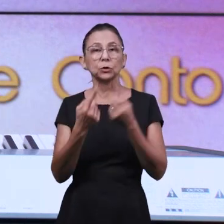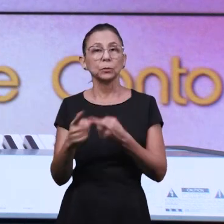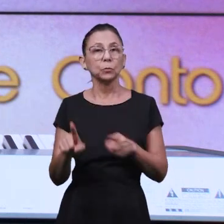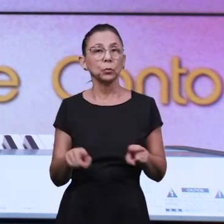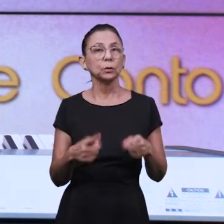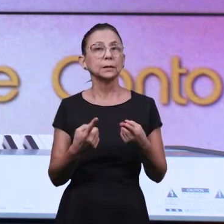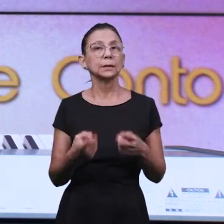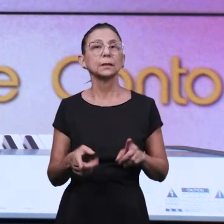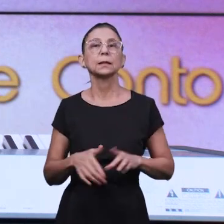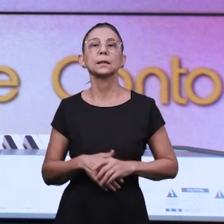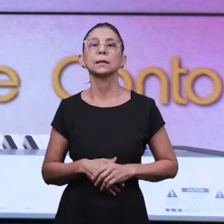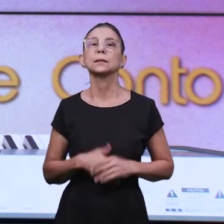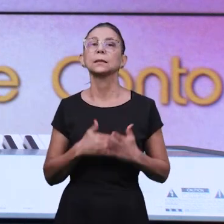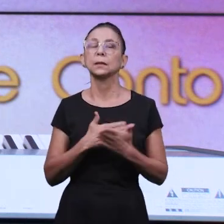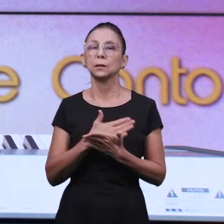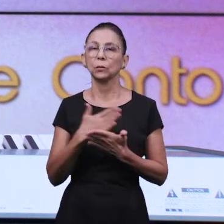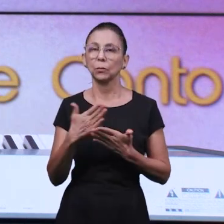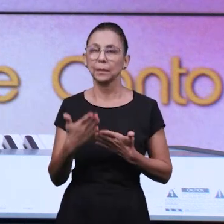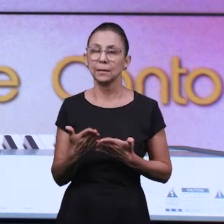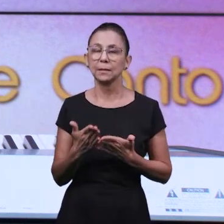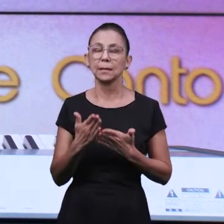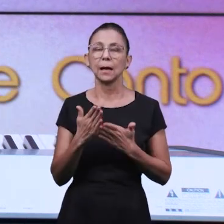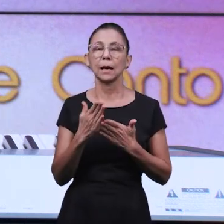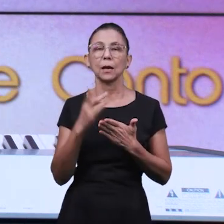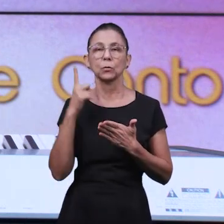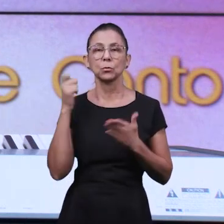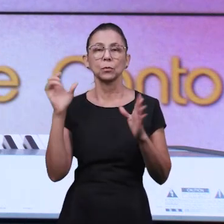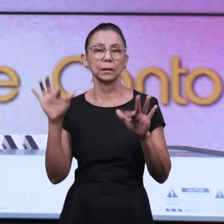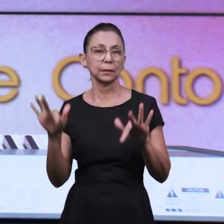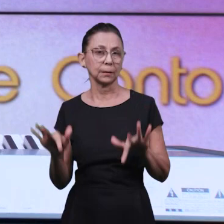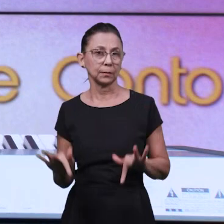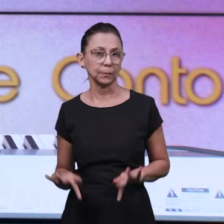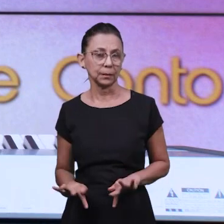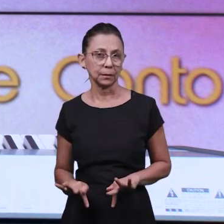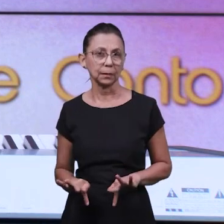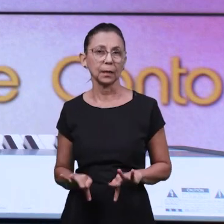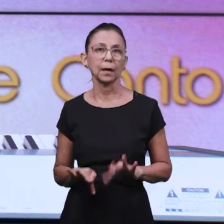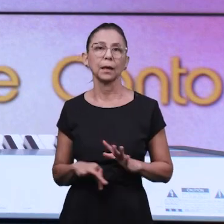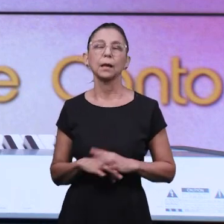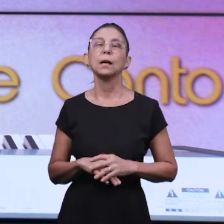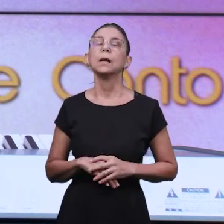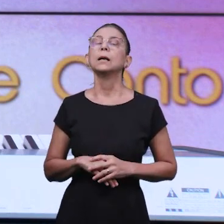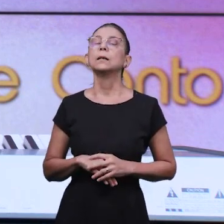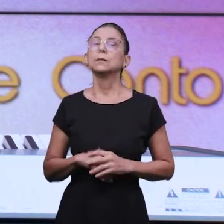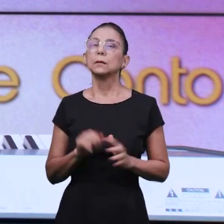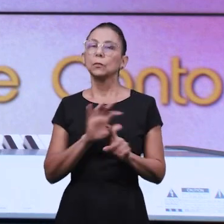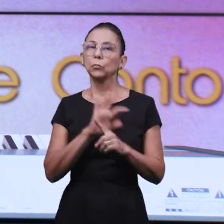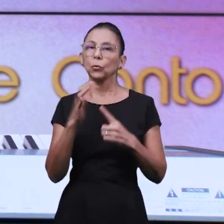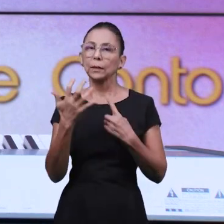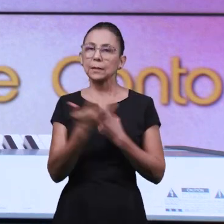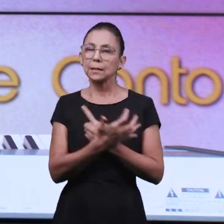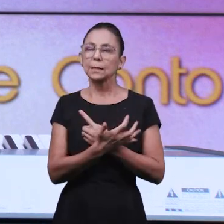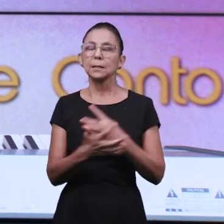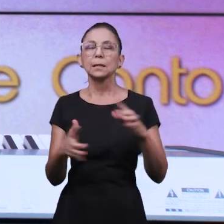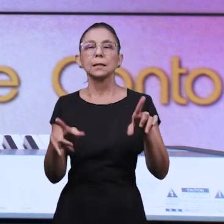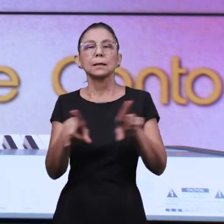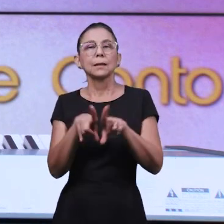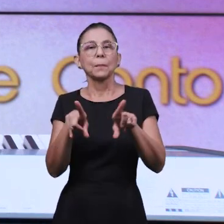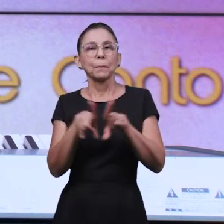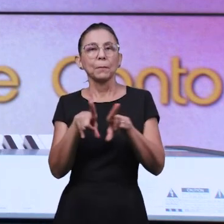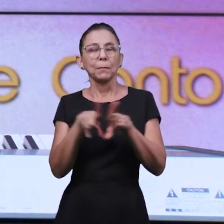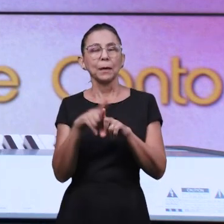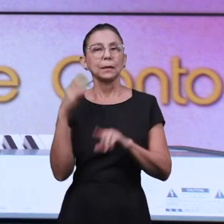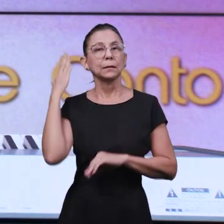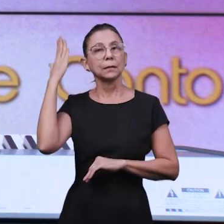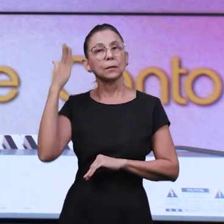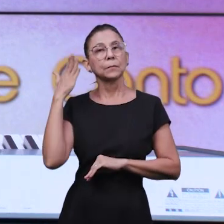musical. Por isso que iniciar e terminar o som adequadamente influencia também na mensagem que